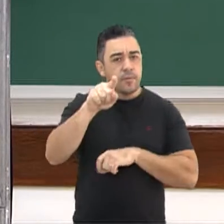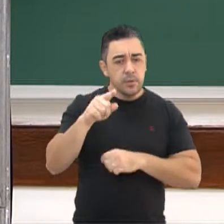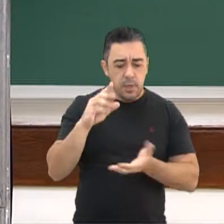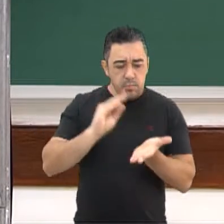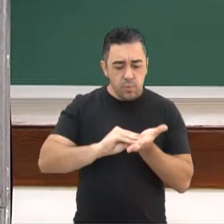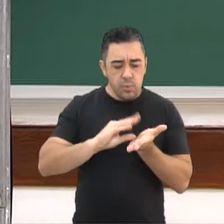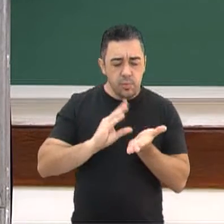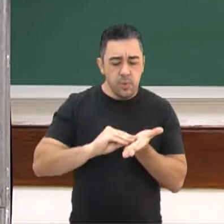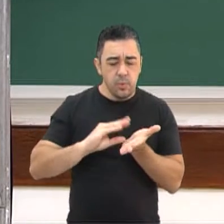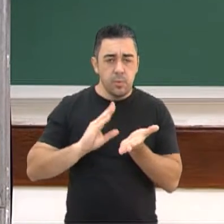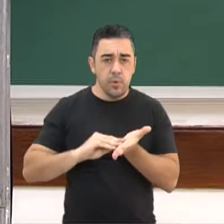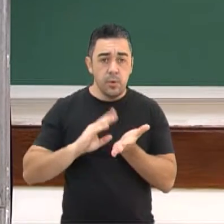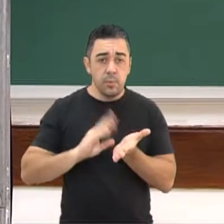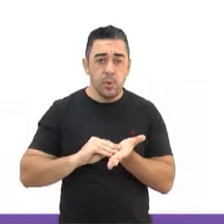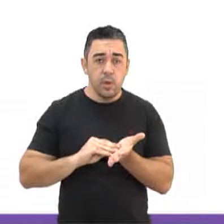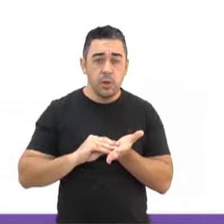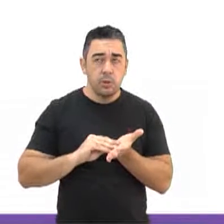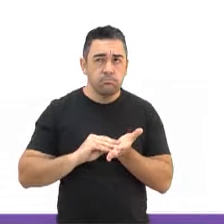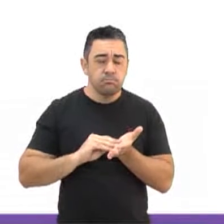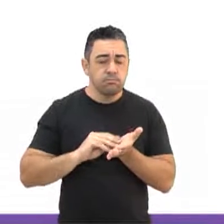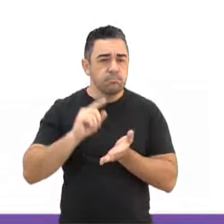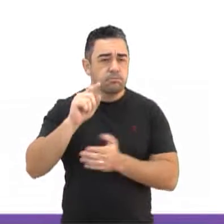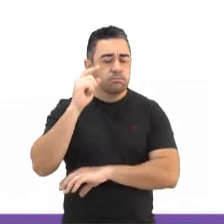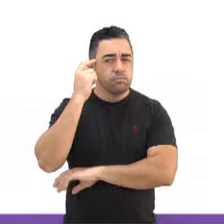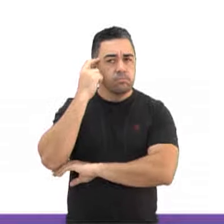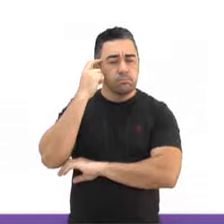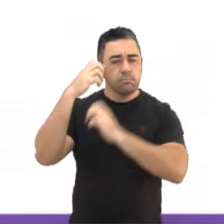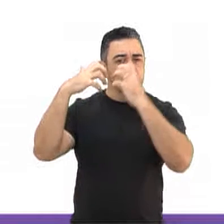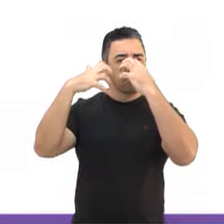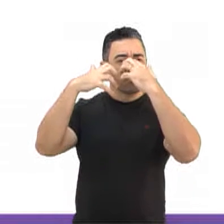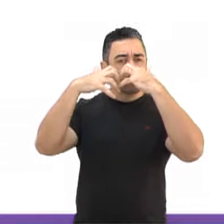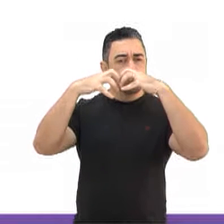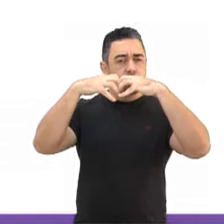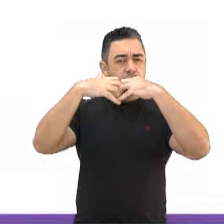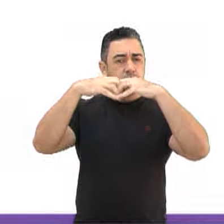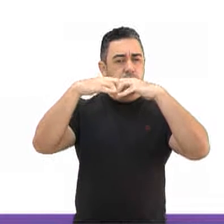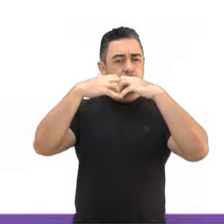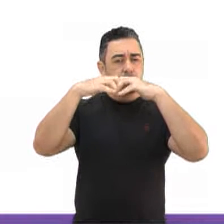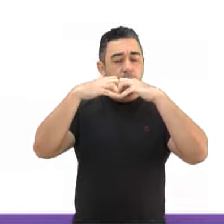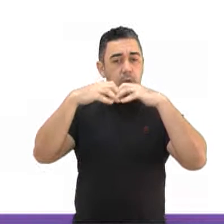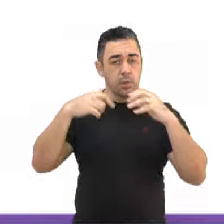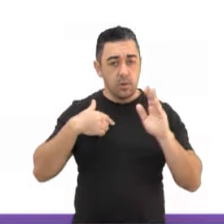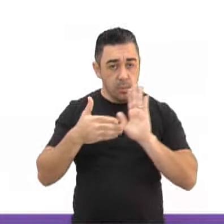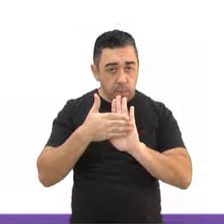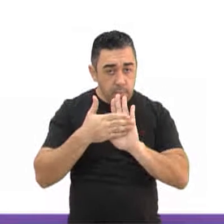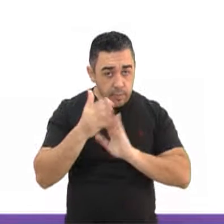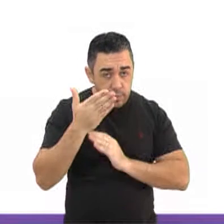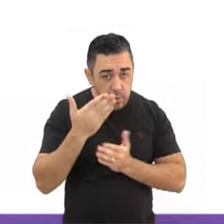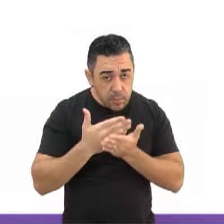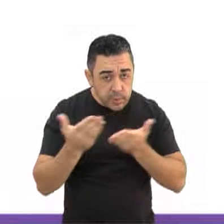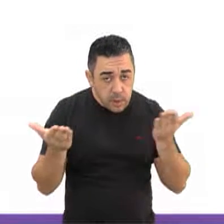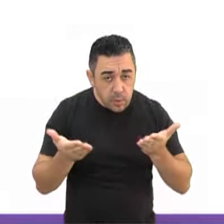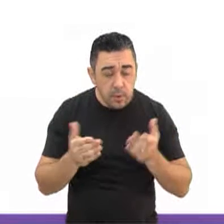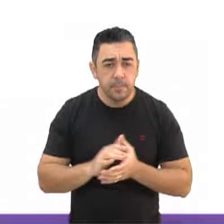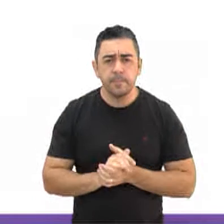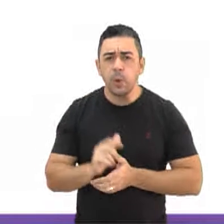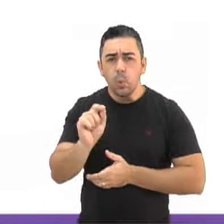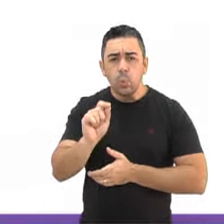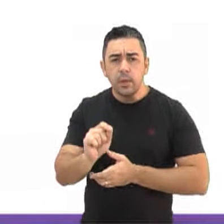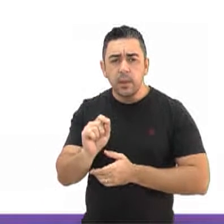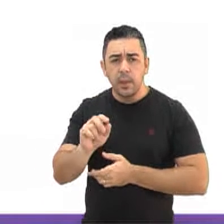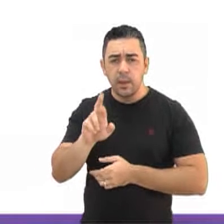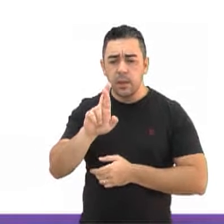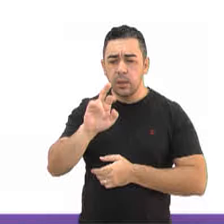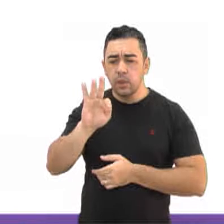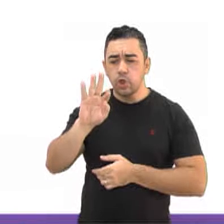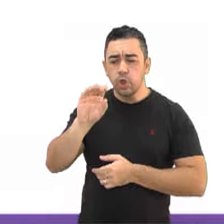ir anotando algumas reflexões que eu vou propor e já começamos com uma delas. O que é um